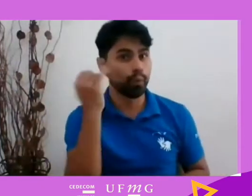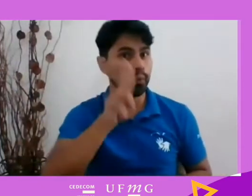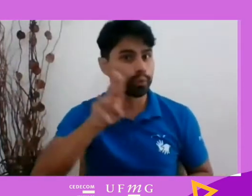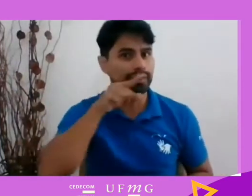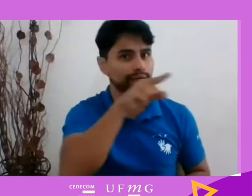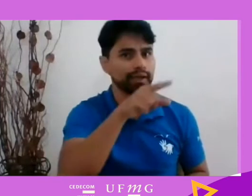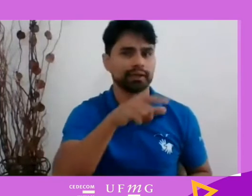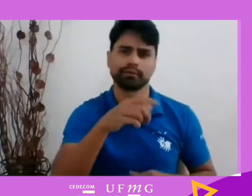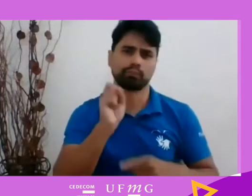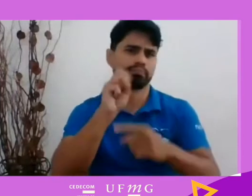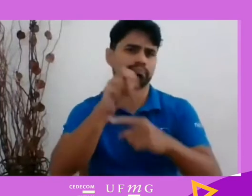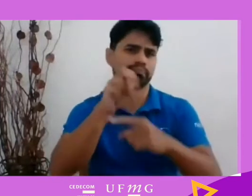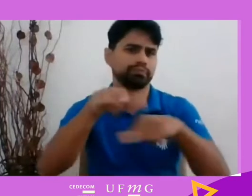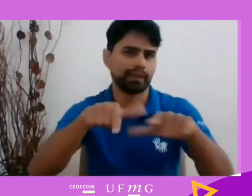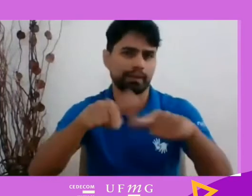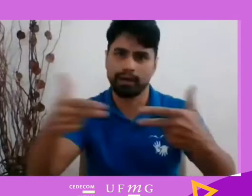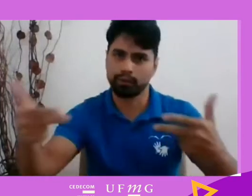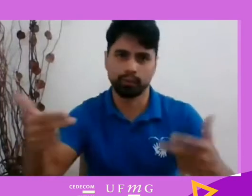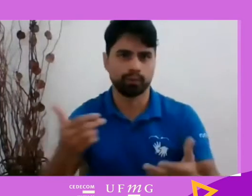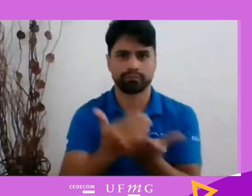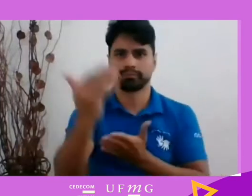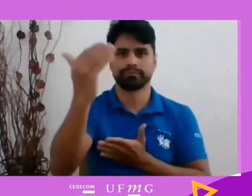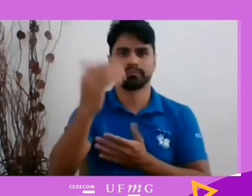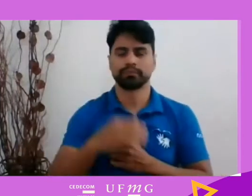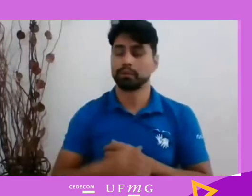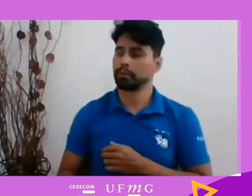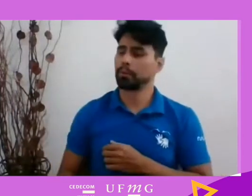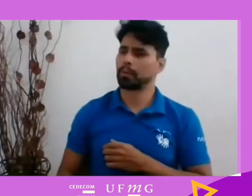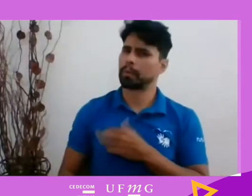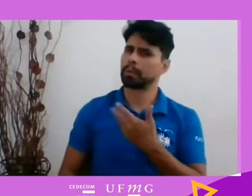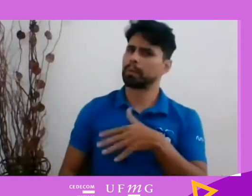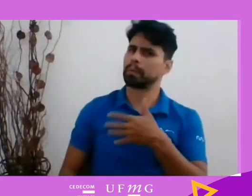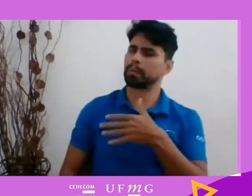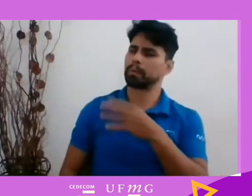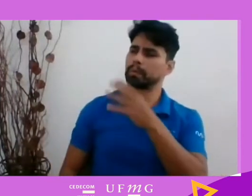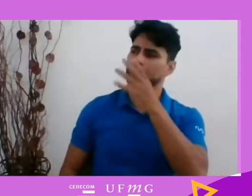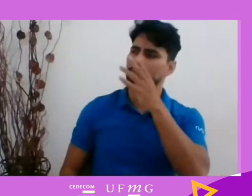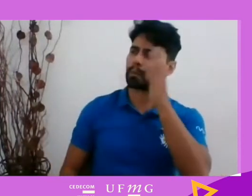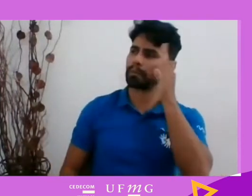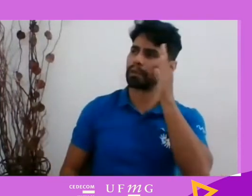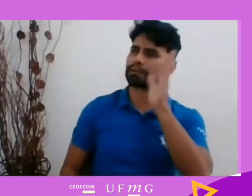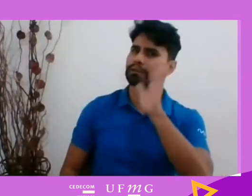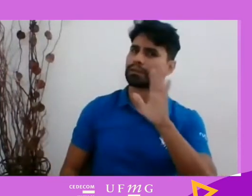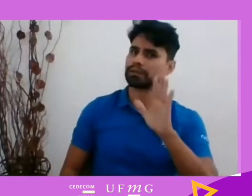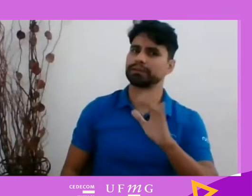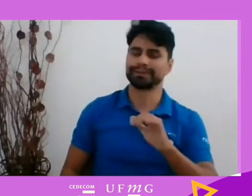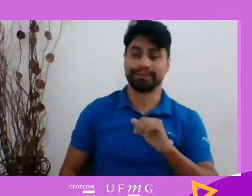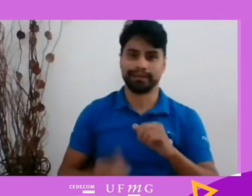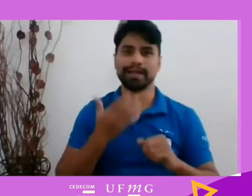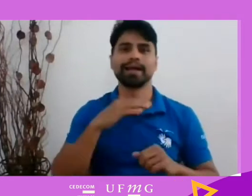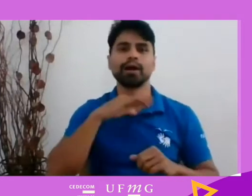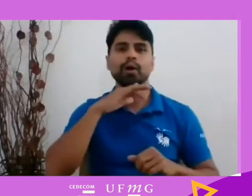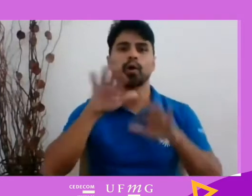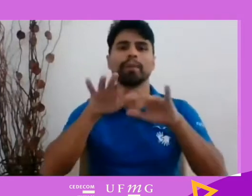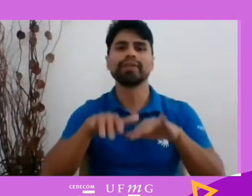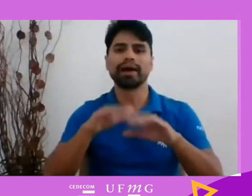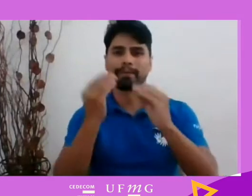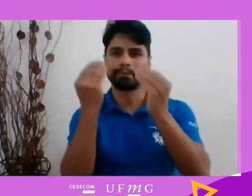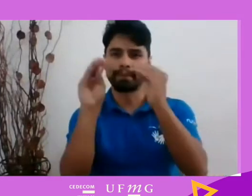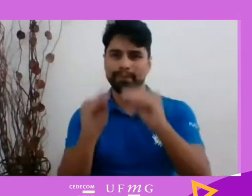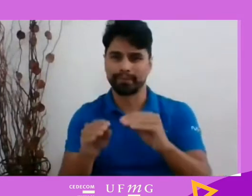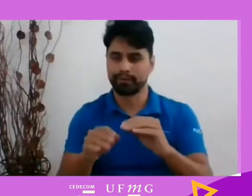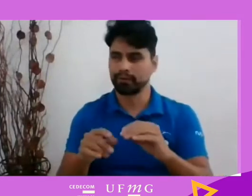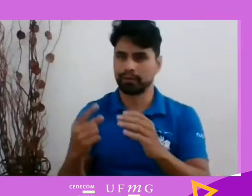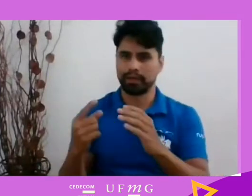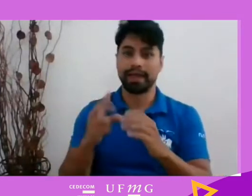Interessante. Só respondendo alguns comentários, gente. Essa live vai ficar gravada, então depois vocês vão poder acessar ela aqui no IGTV